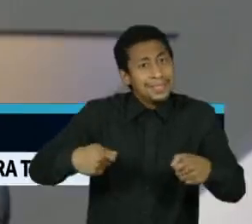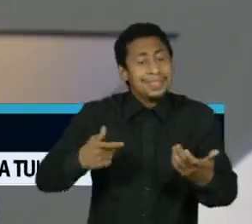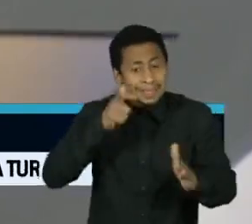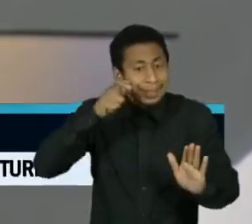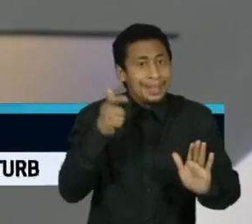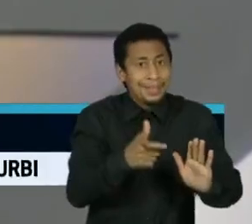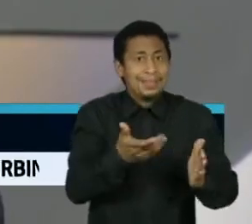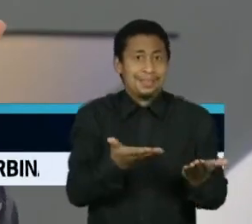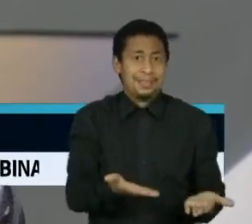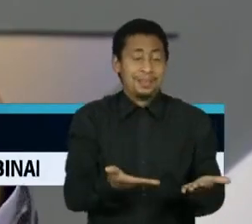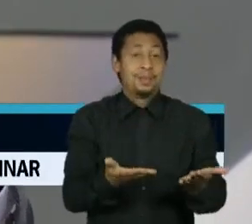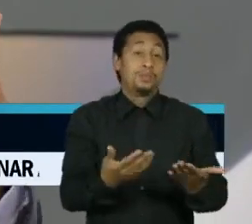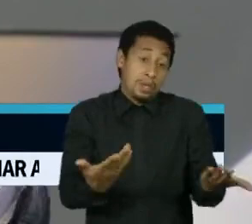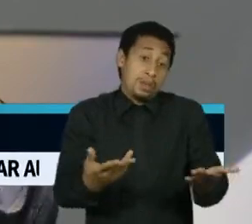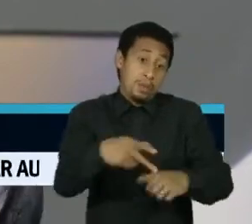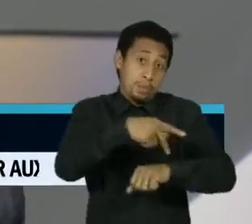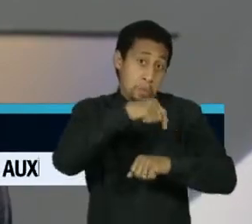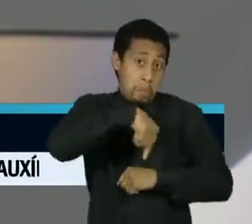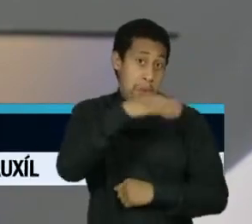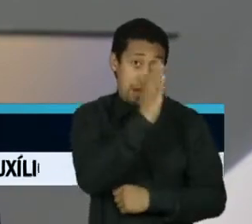país de renda média, que